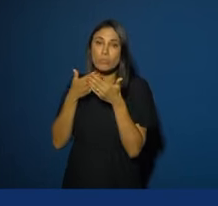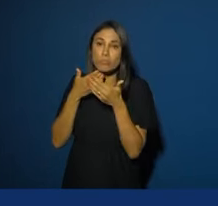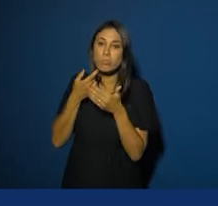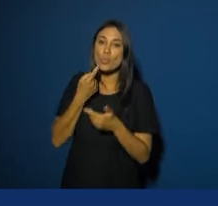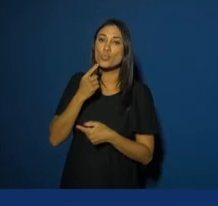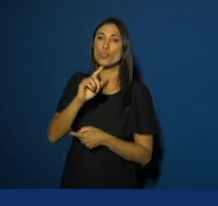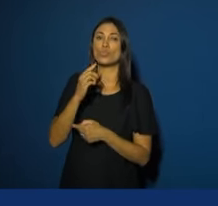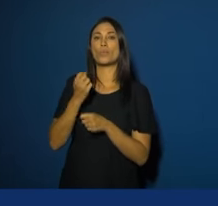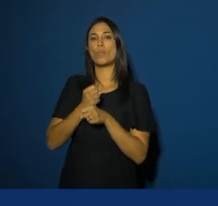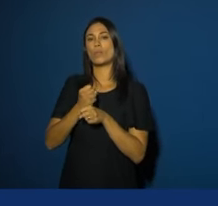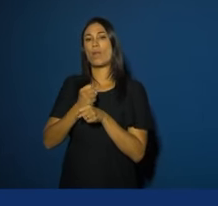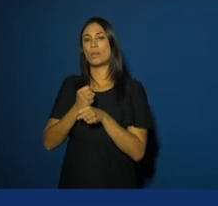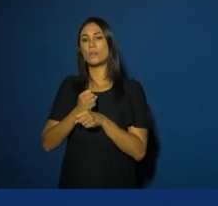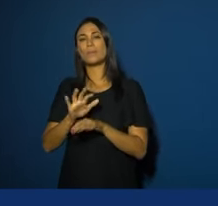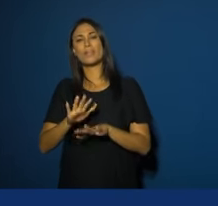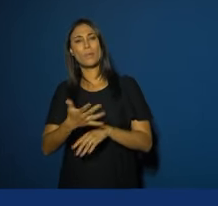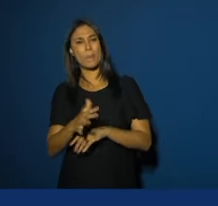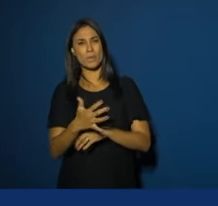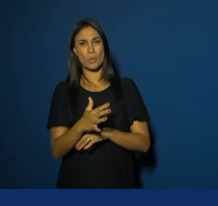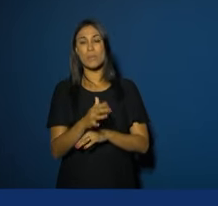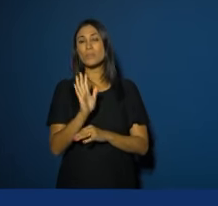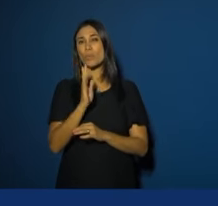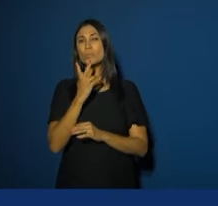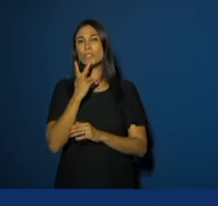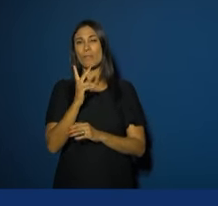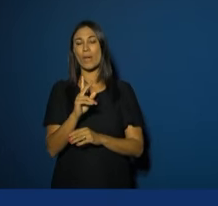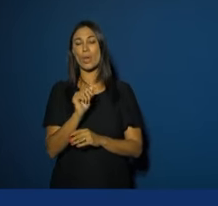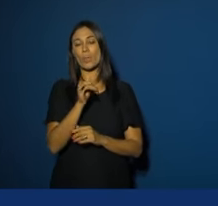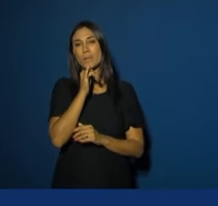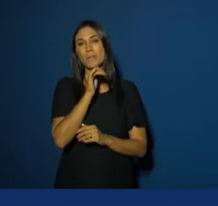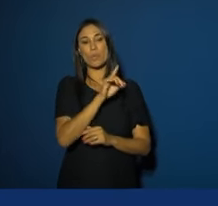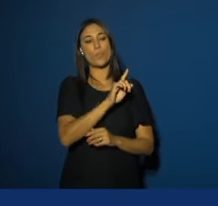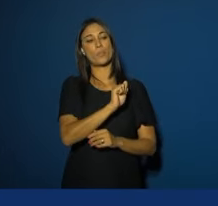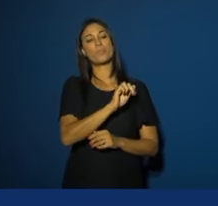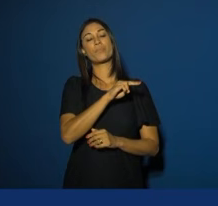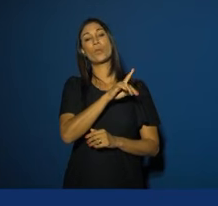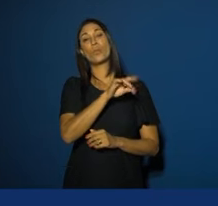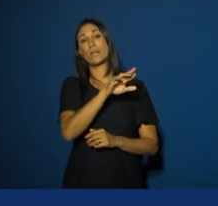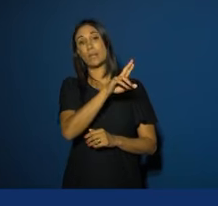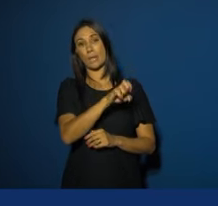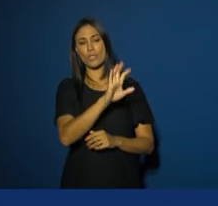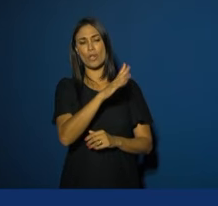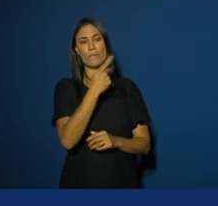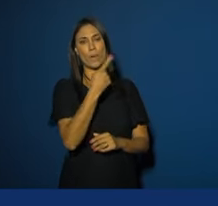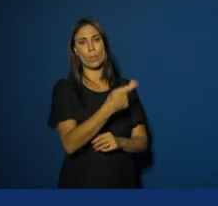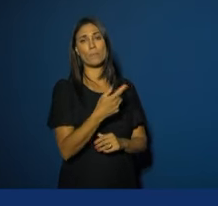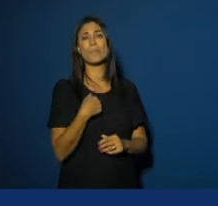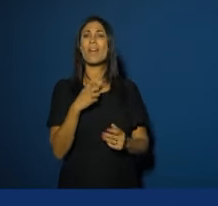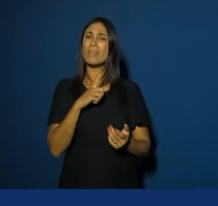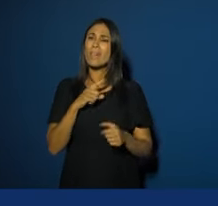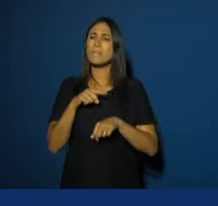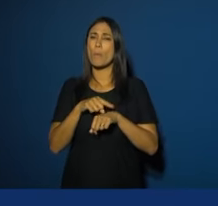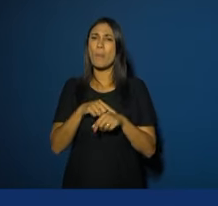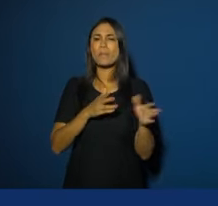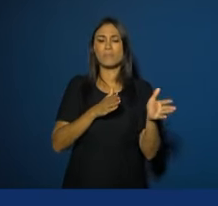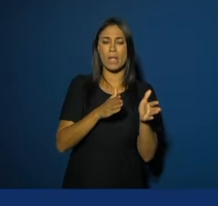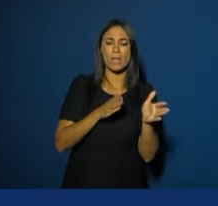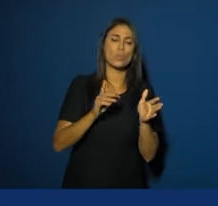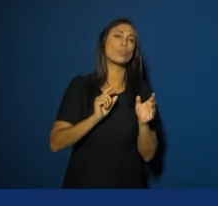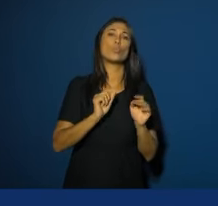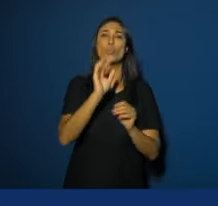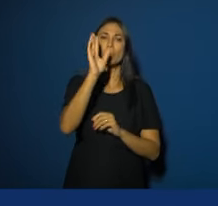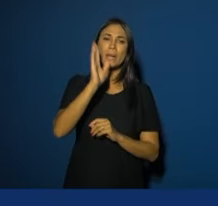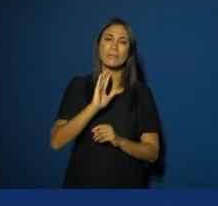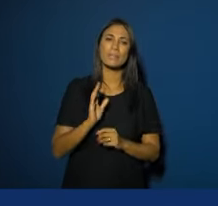anos então mais ou menos aqui Como disse o André agora a pouco eh em determinados momentos o Brasil